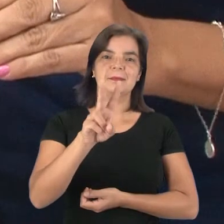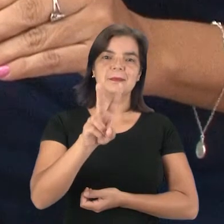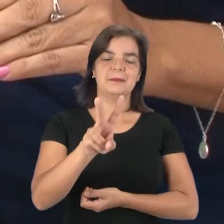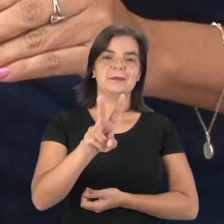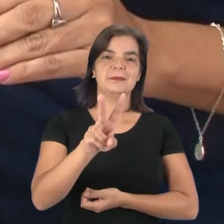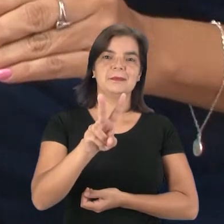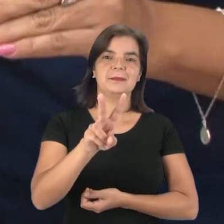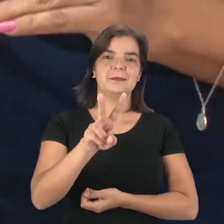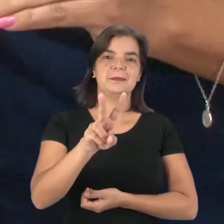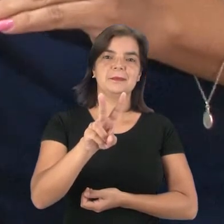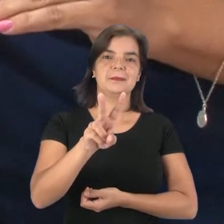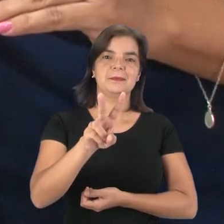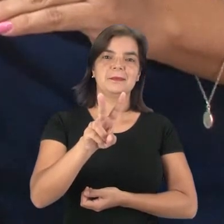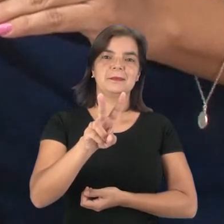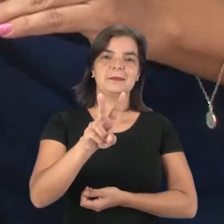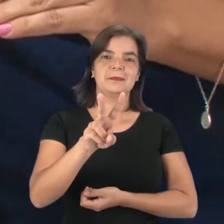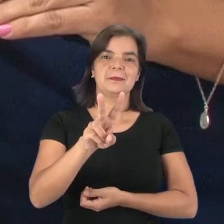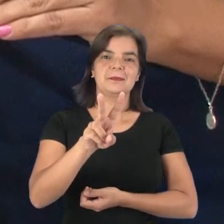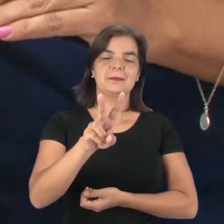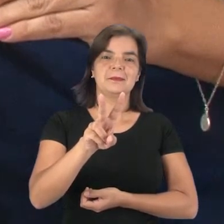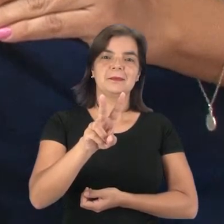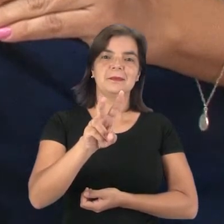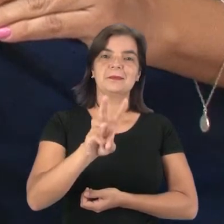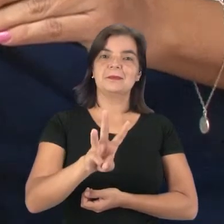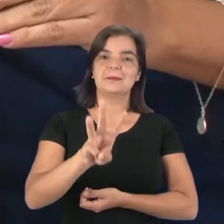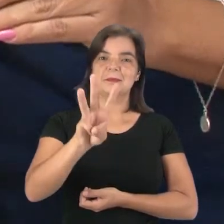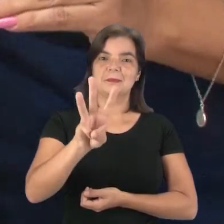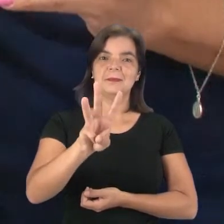v w